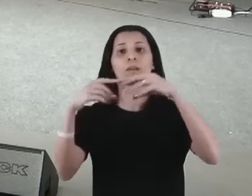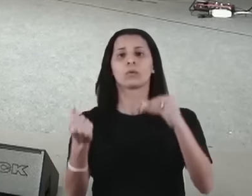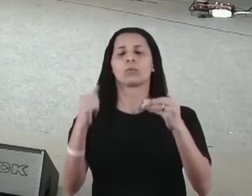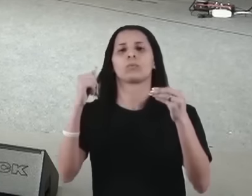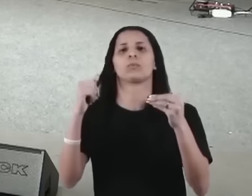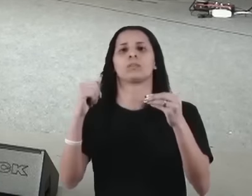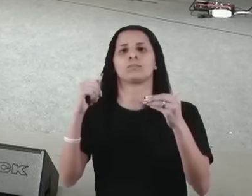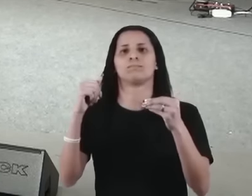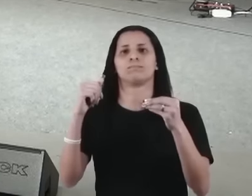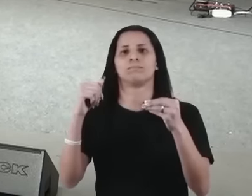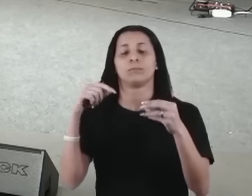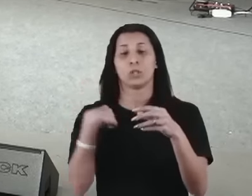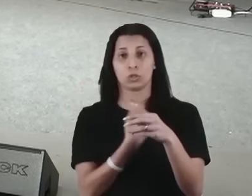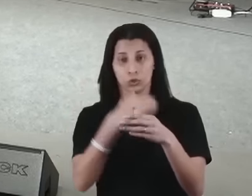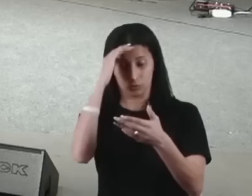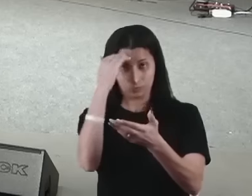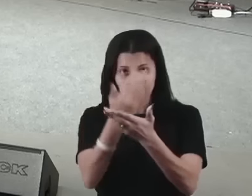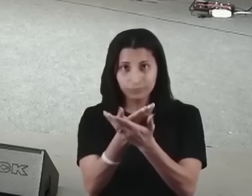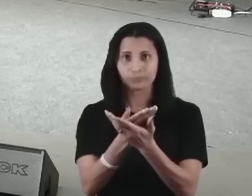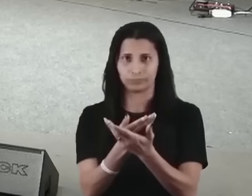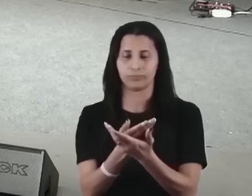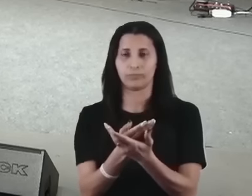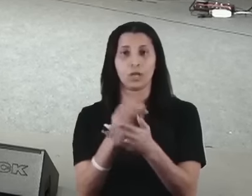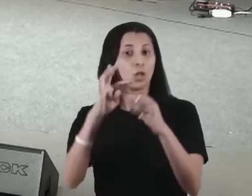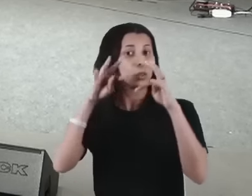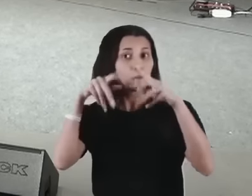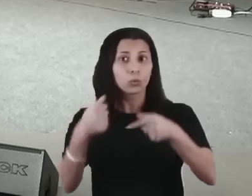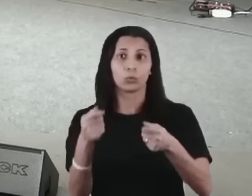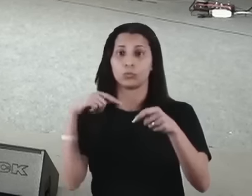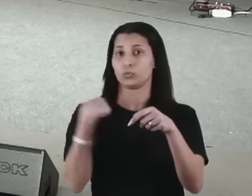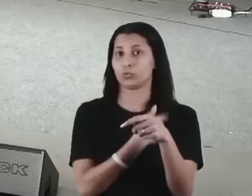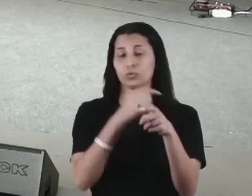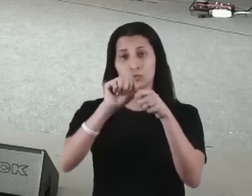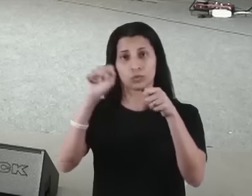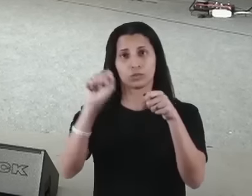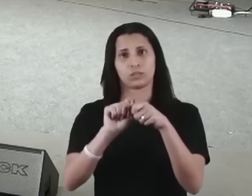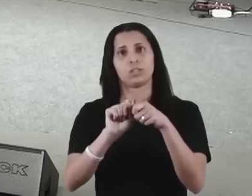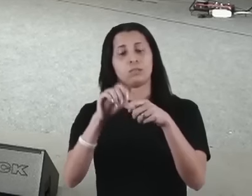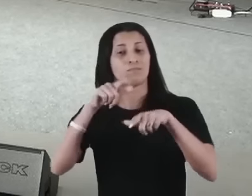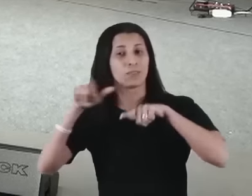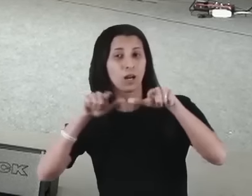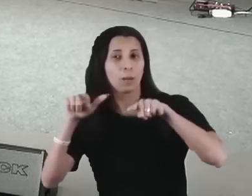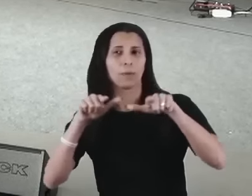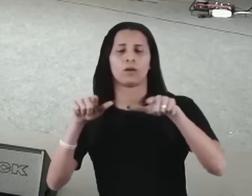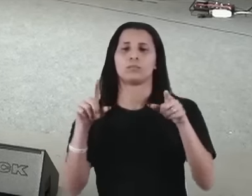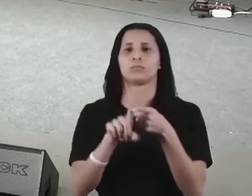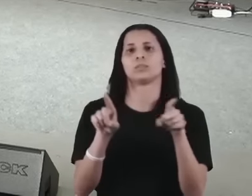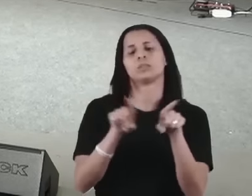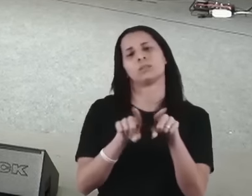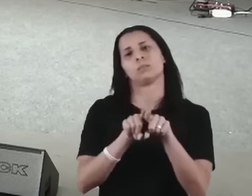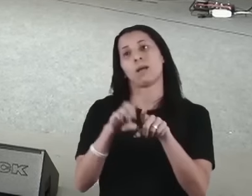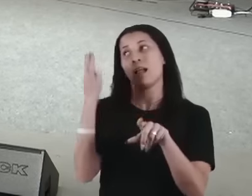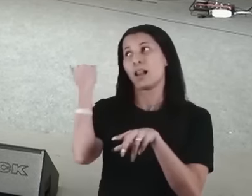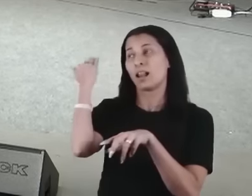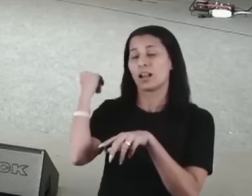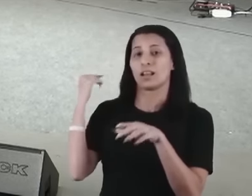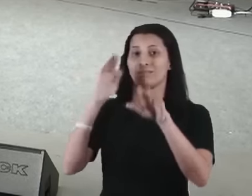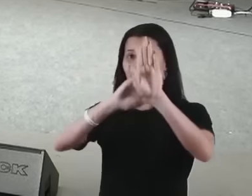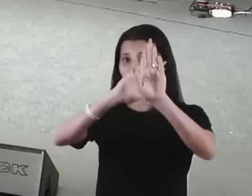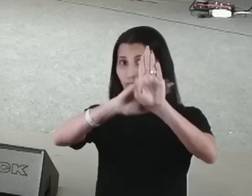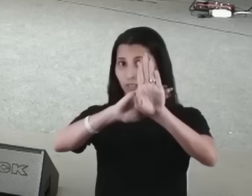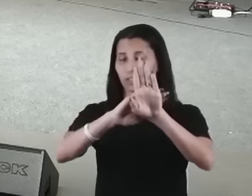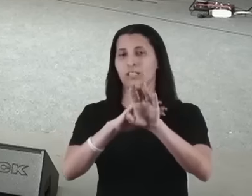intencional tudo que nós fizemos tudo que nós trabalhamos nos Bastidores é para que você chegasse a um